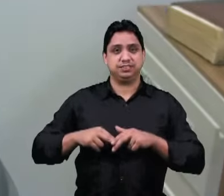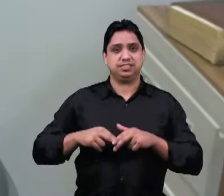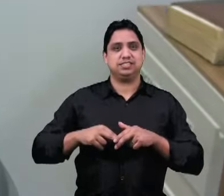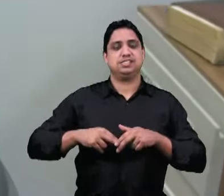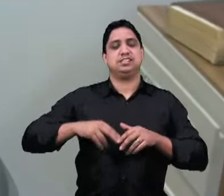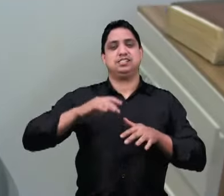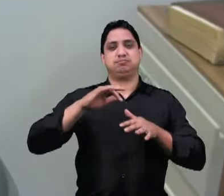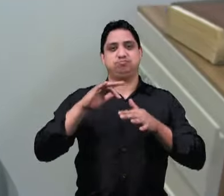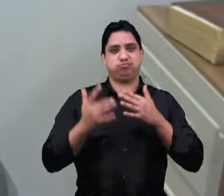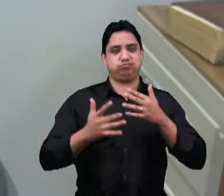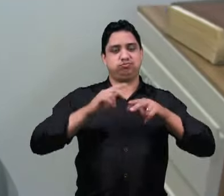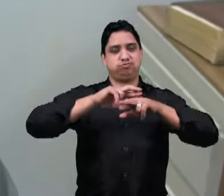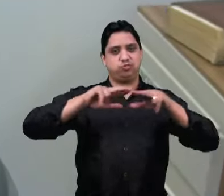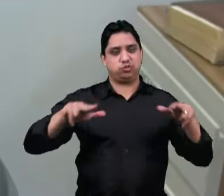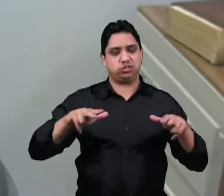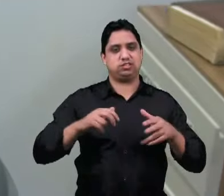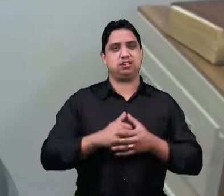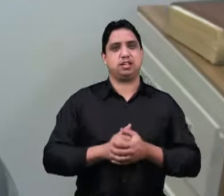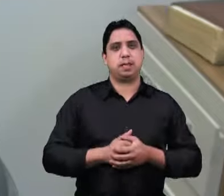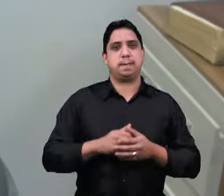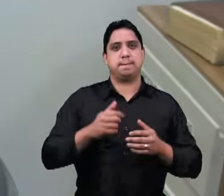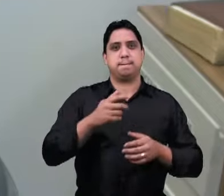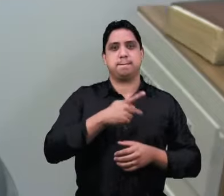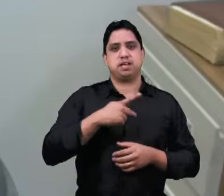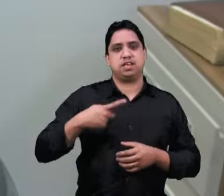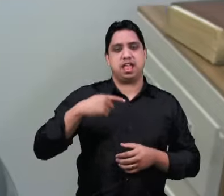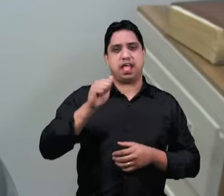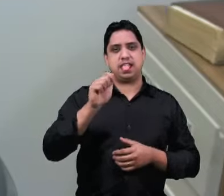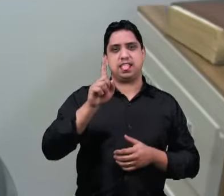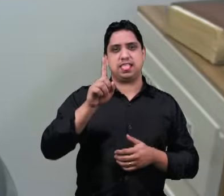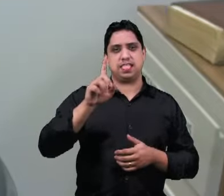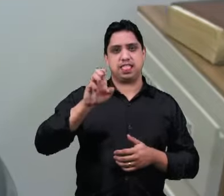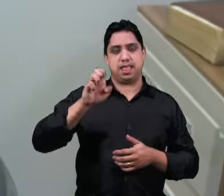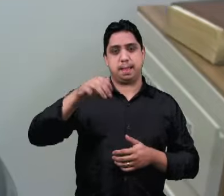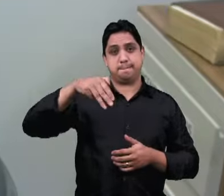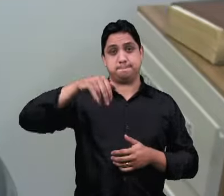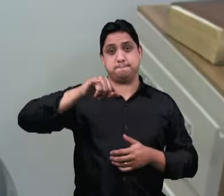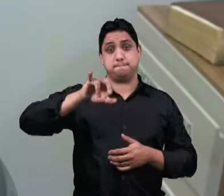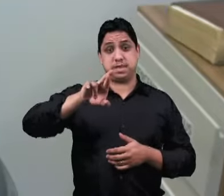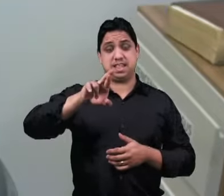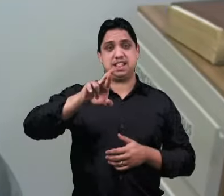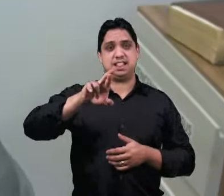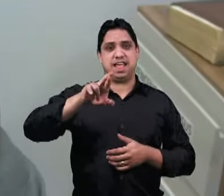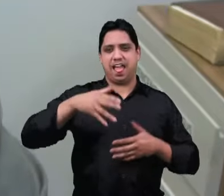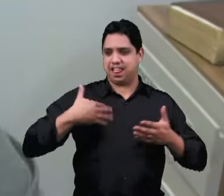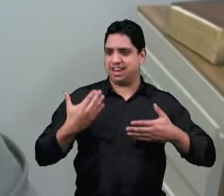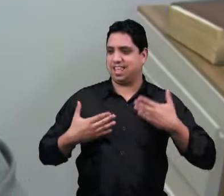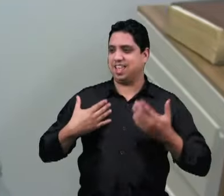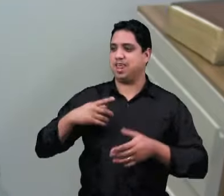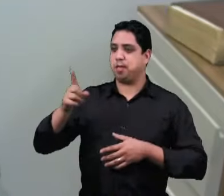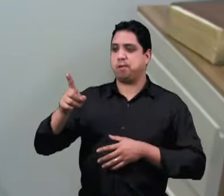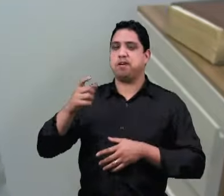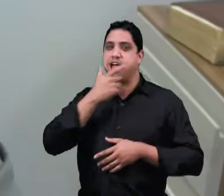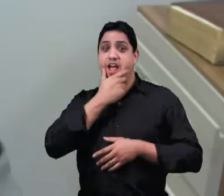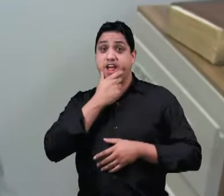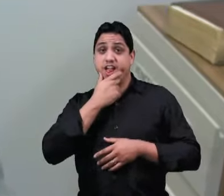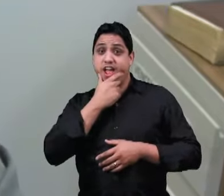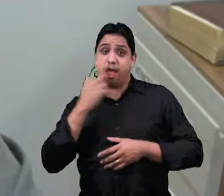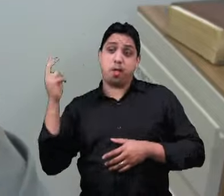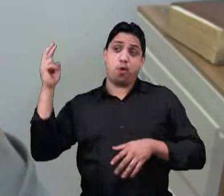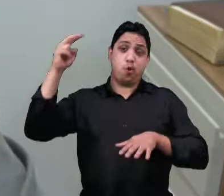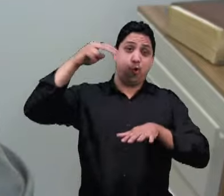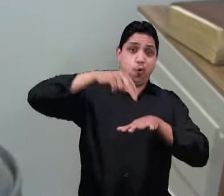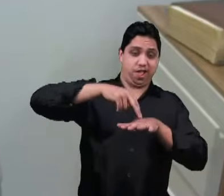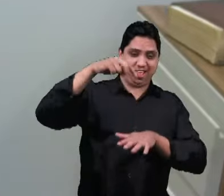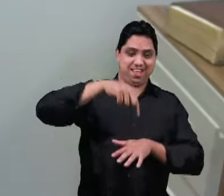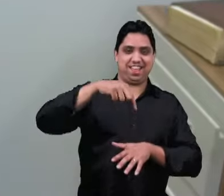plataformas digitais, o pastor Ademir Lodge. Pastor Ademir, que alegria, hein? Diretamente de Londres e hoje aqui com